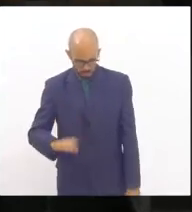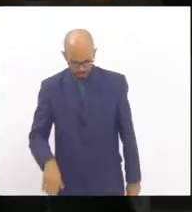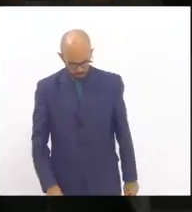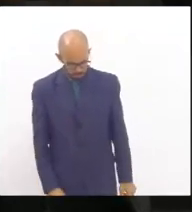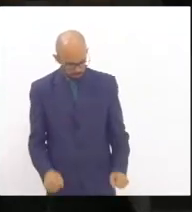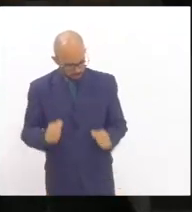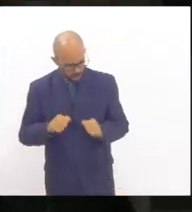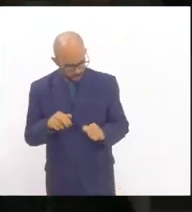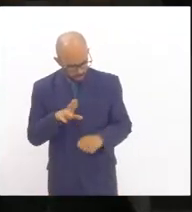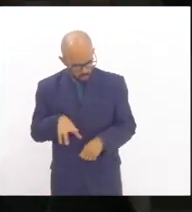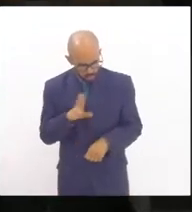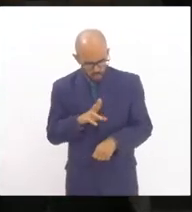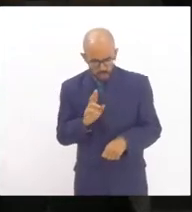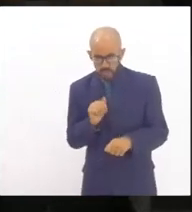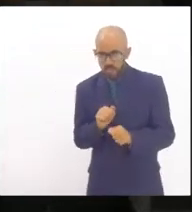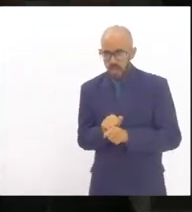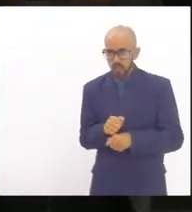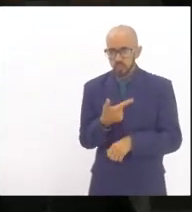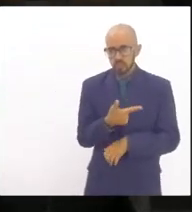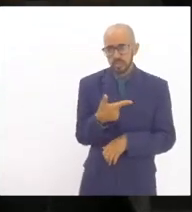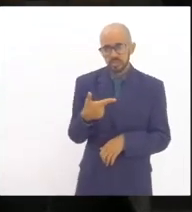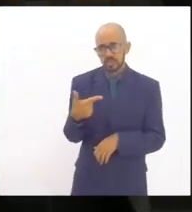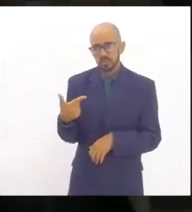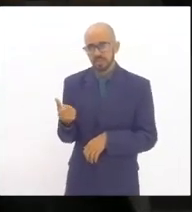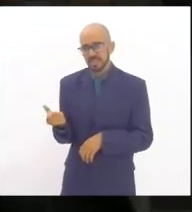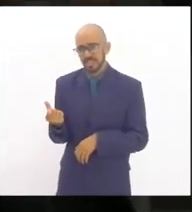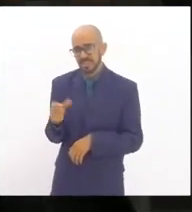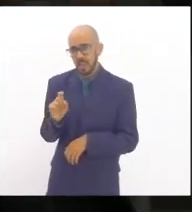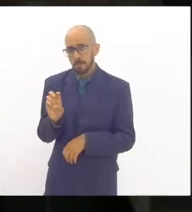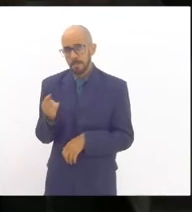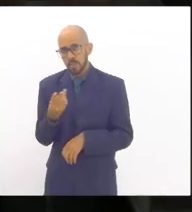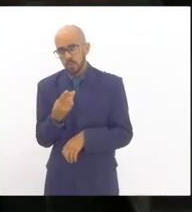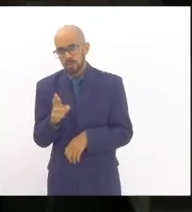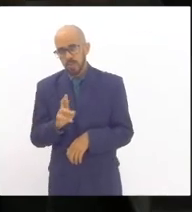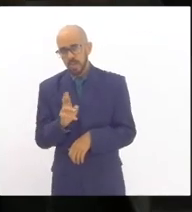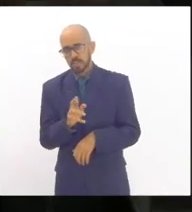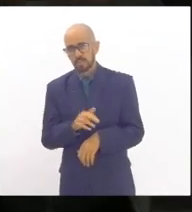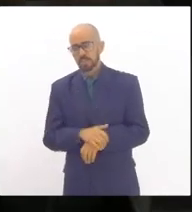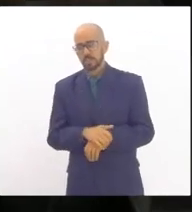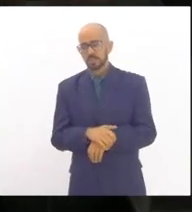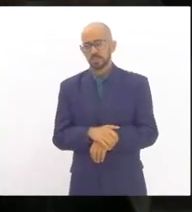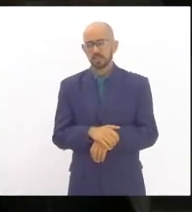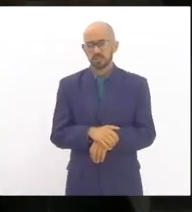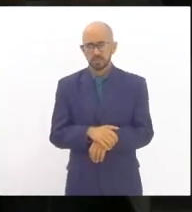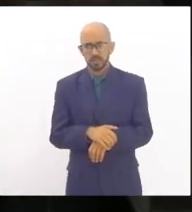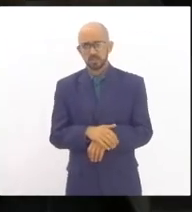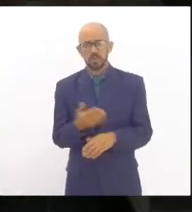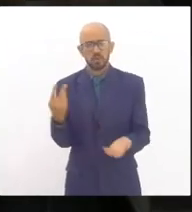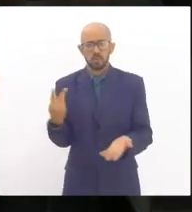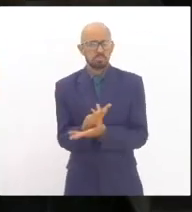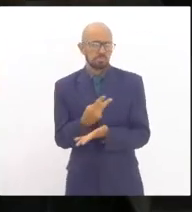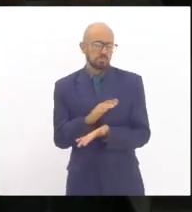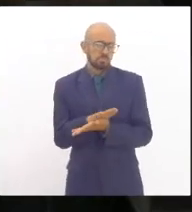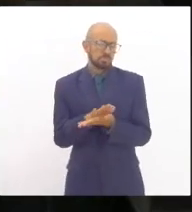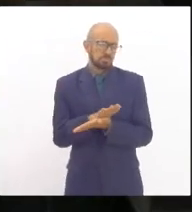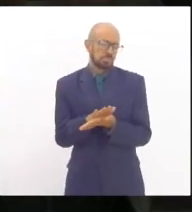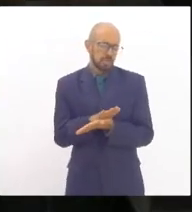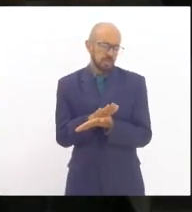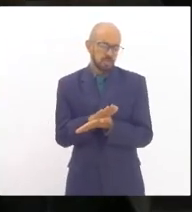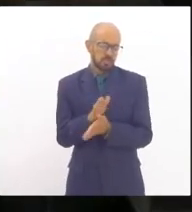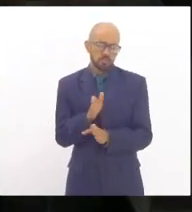coados lançamento público 226 milhões de arte sem que haja qualquer preocupação com o equilíbrio